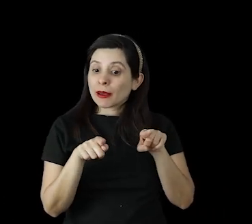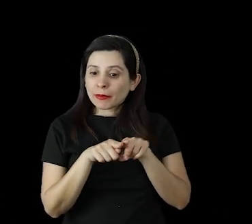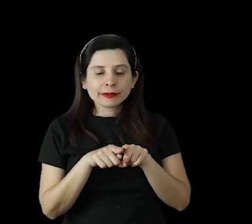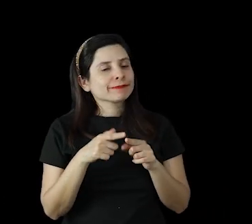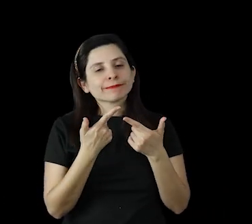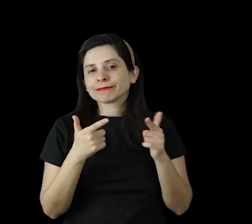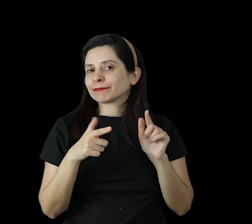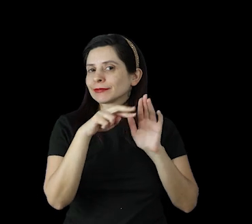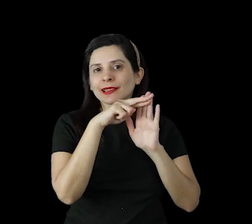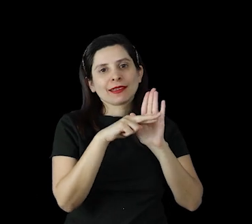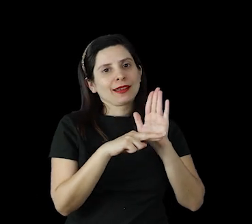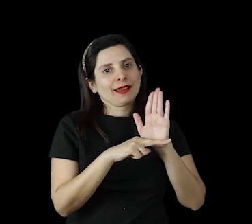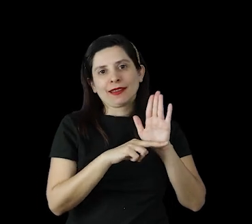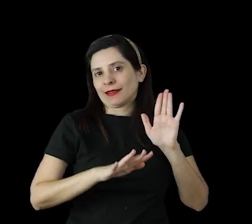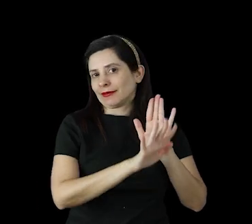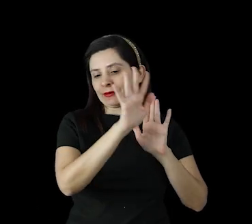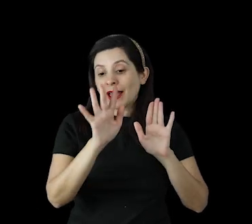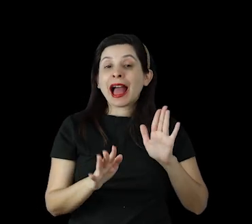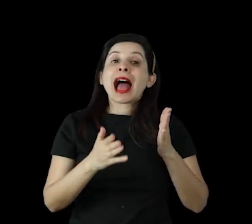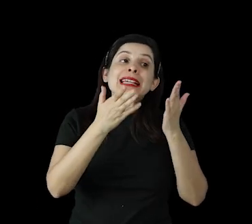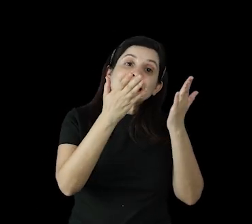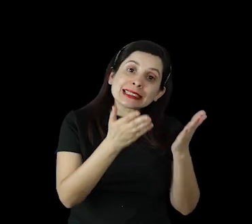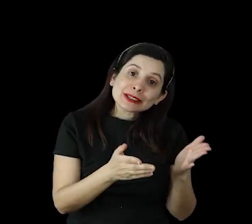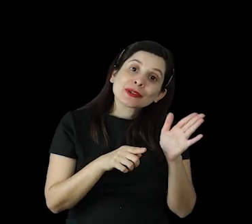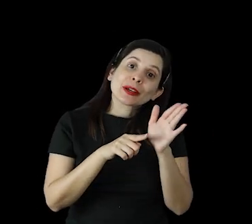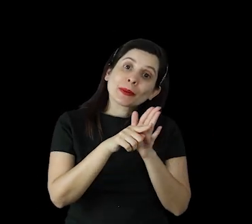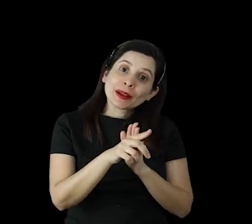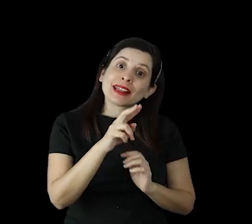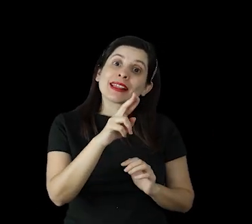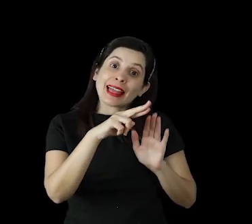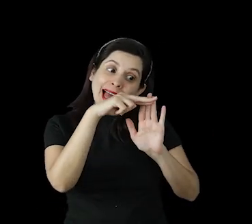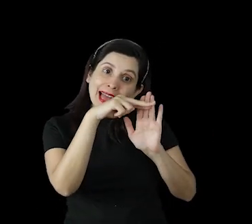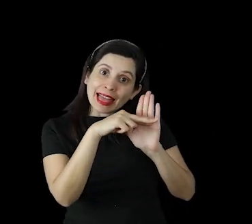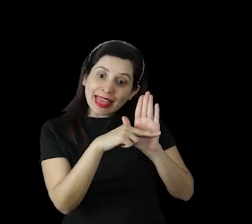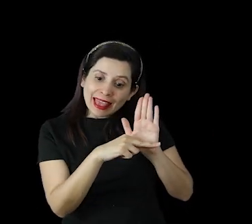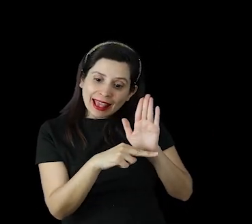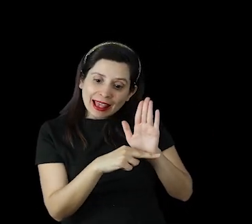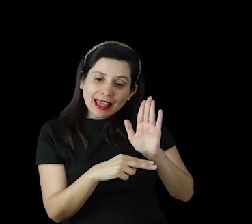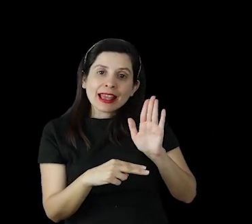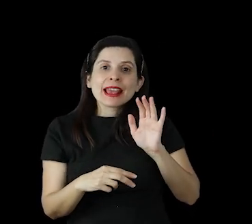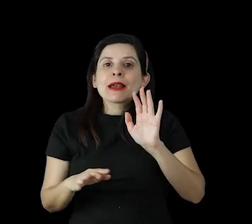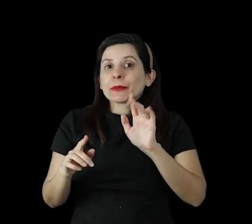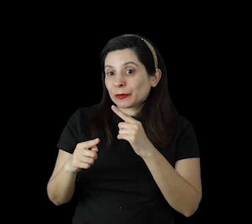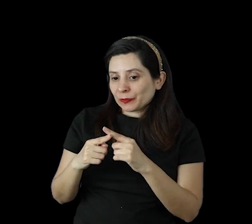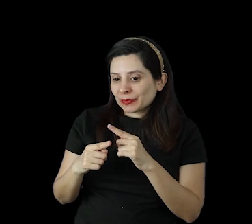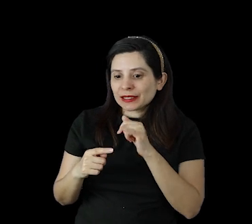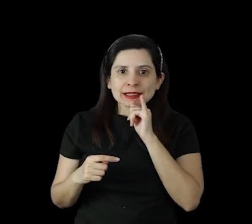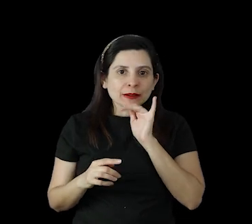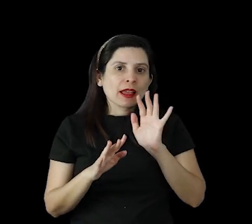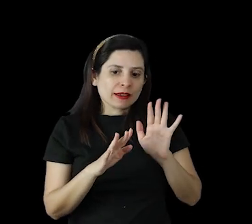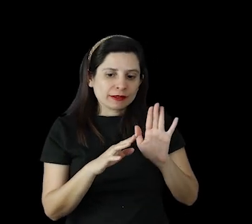tem regra absoluta, né? É isso que eu ia perguntar sobre a regra também, que você falou. Às vezes eu gosto Porque, por de exemplo, romper as